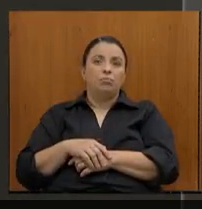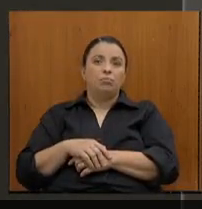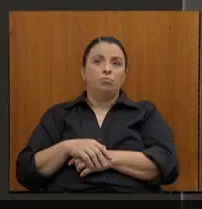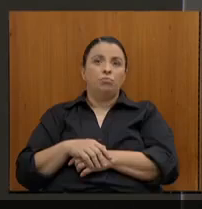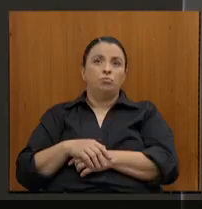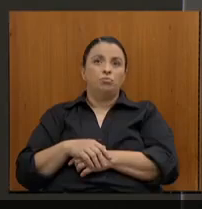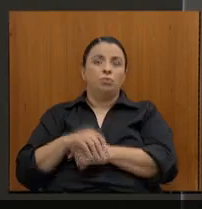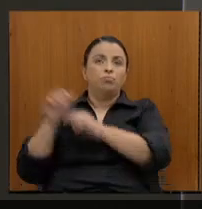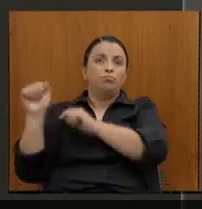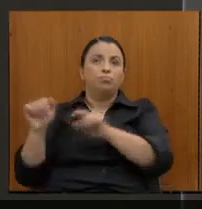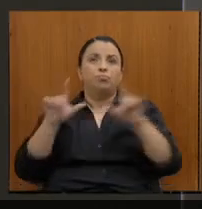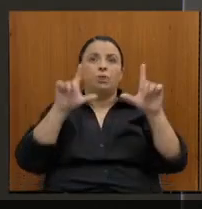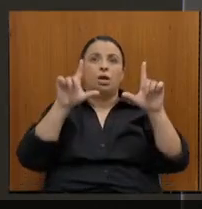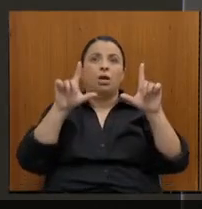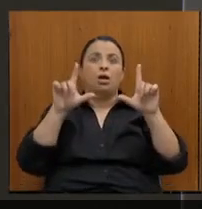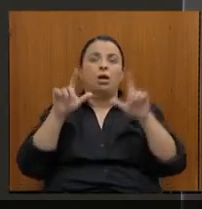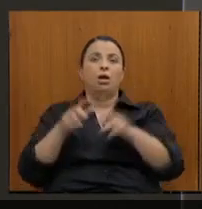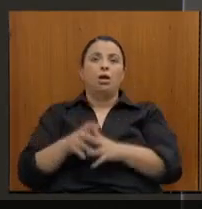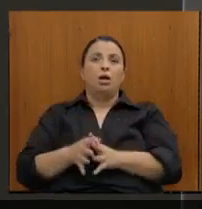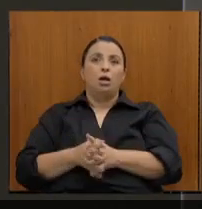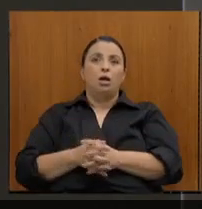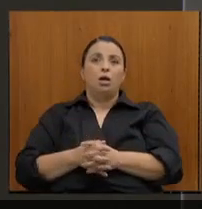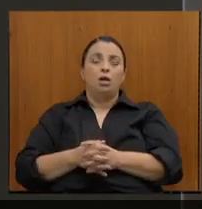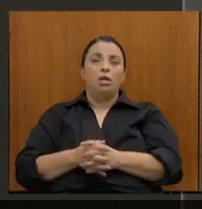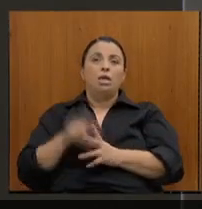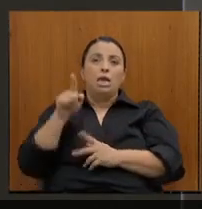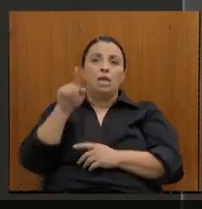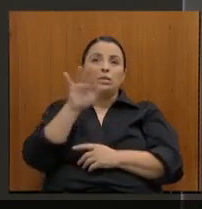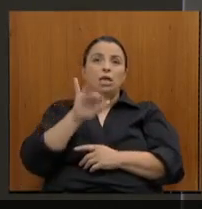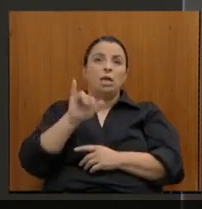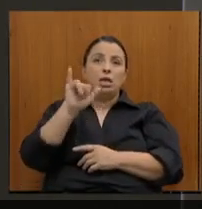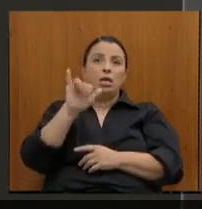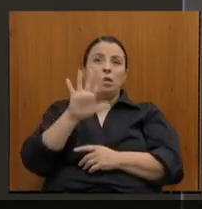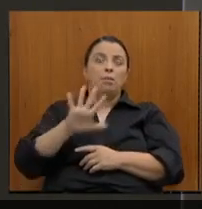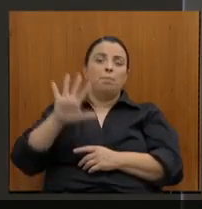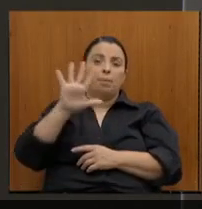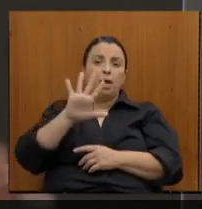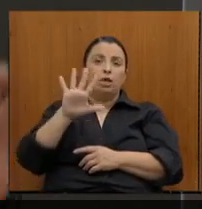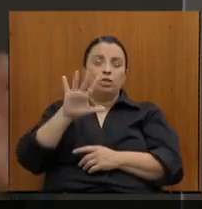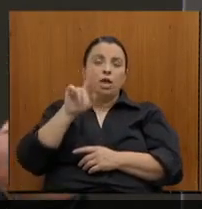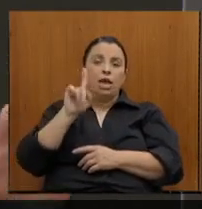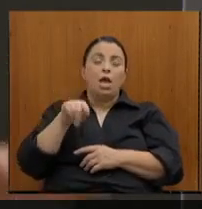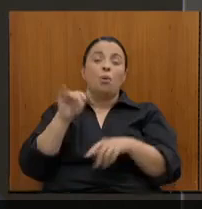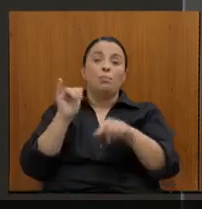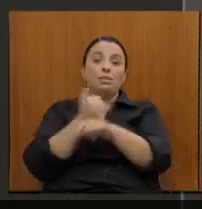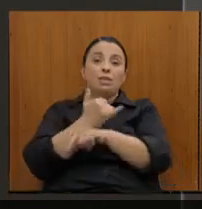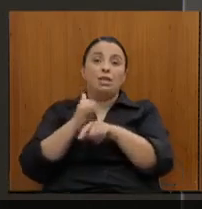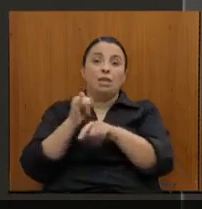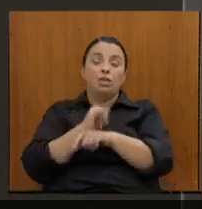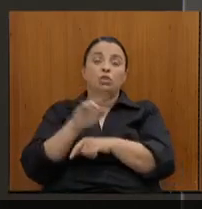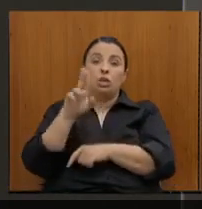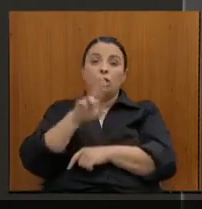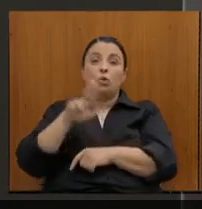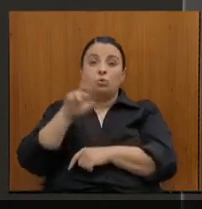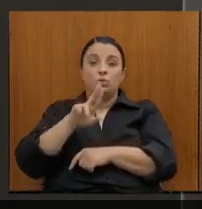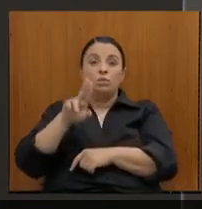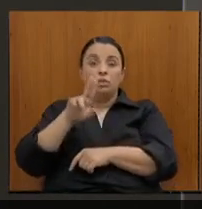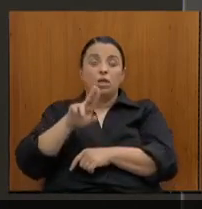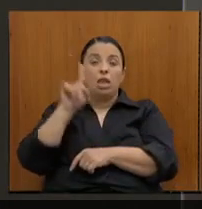é Oi e essa figura Se não me engano foi do uma estratégia que estou usando